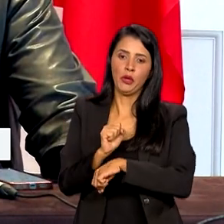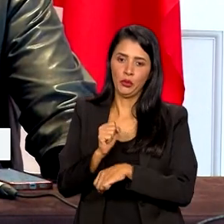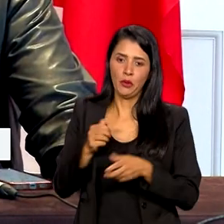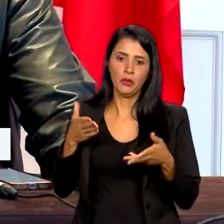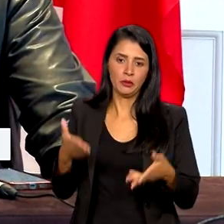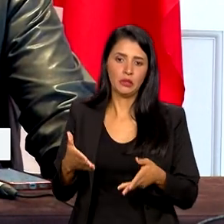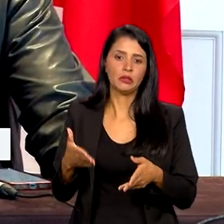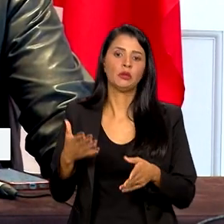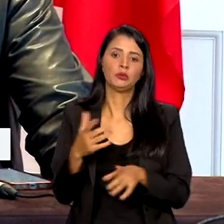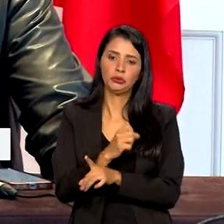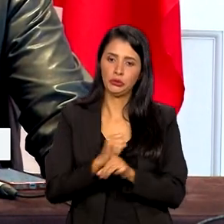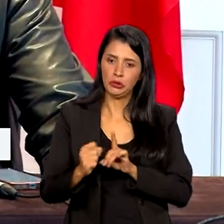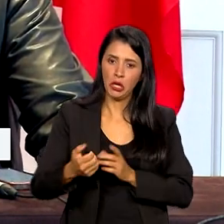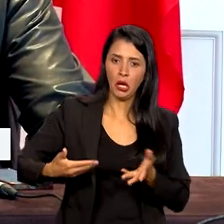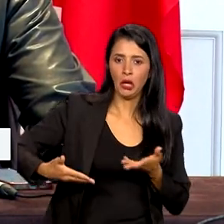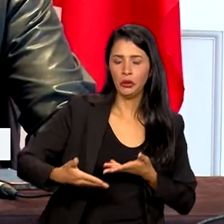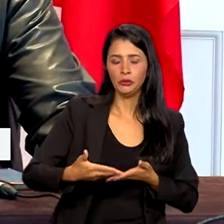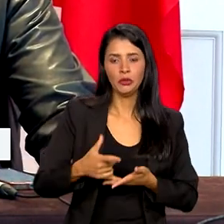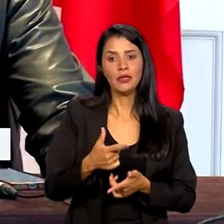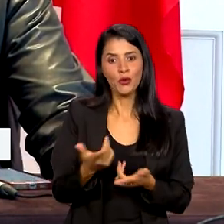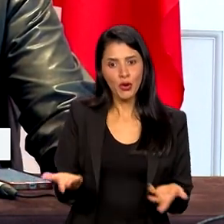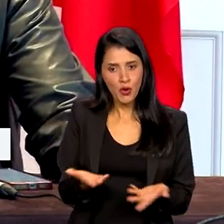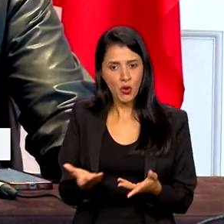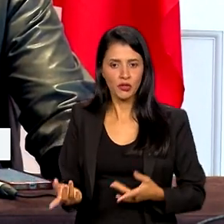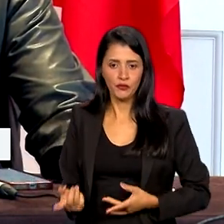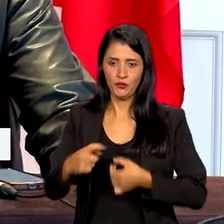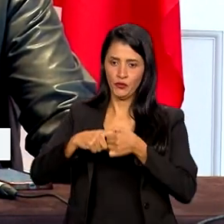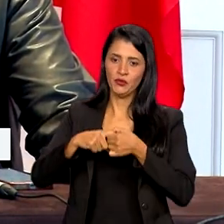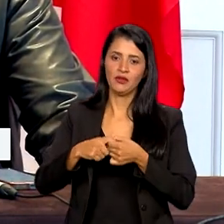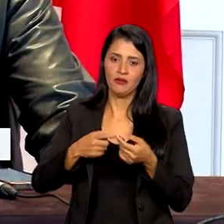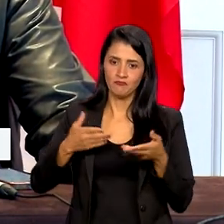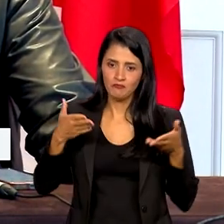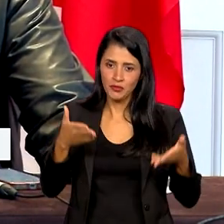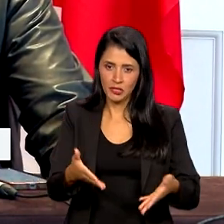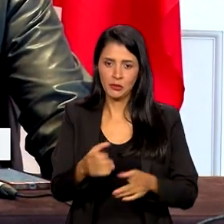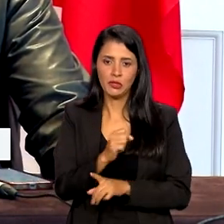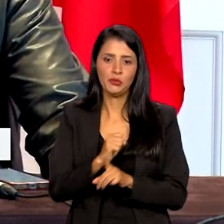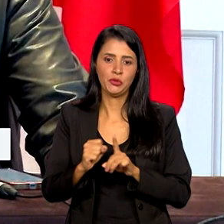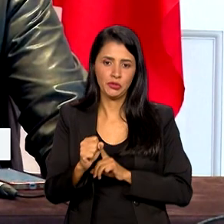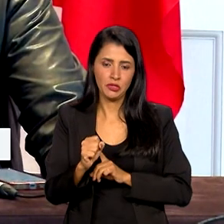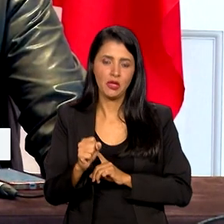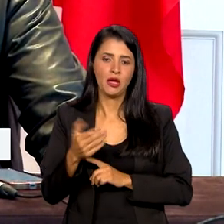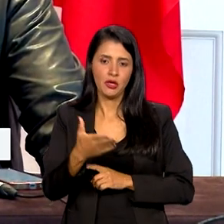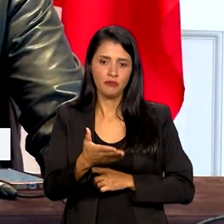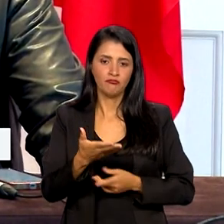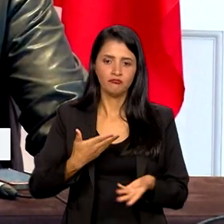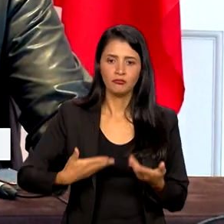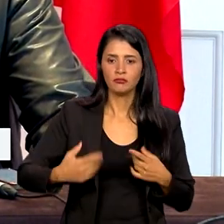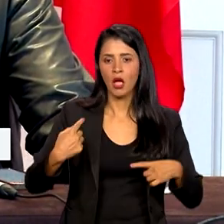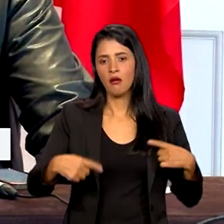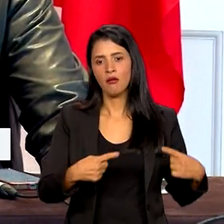Então, o presidente Lula está retomando a participação da sociedade